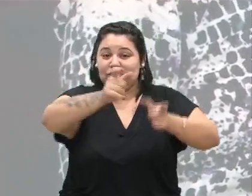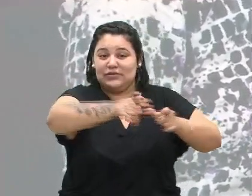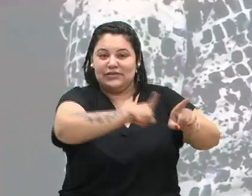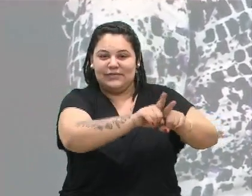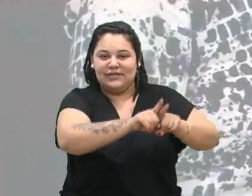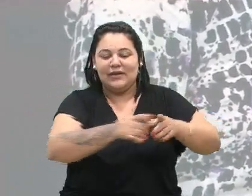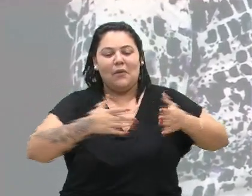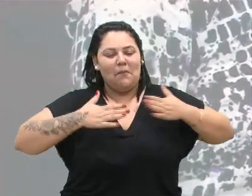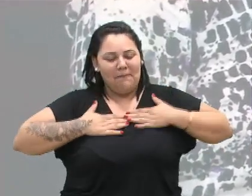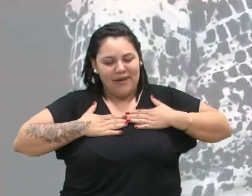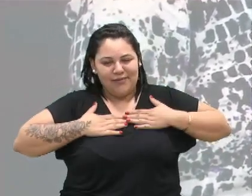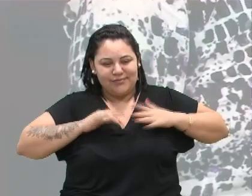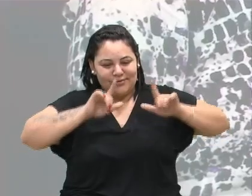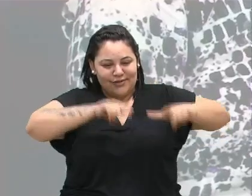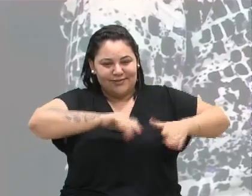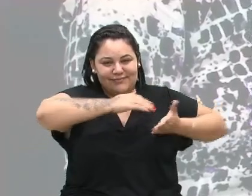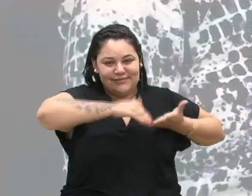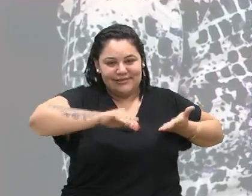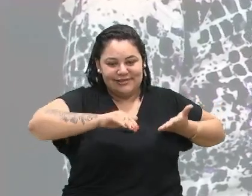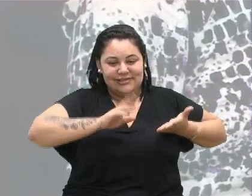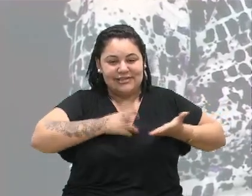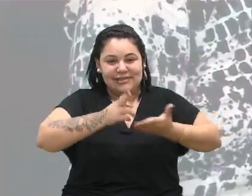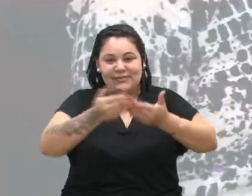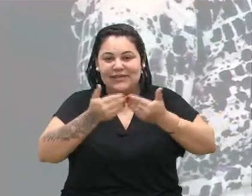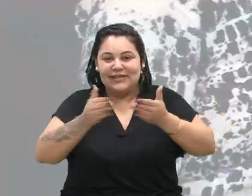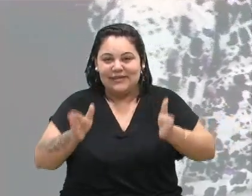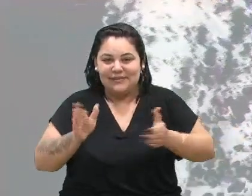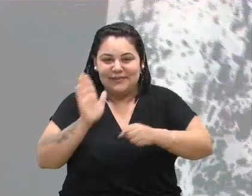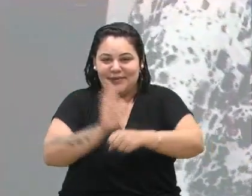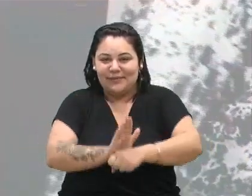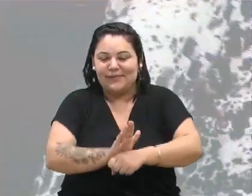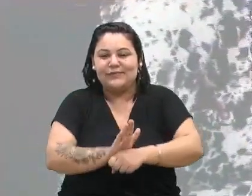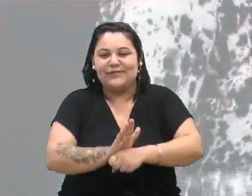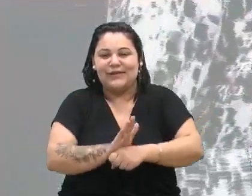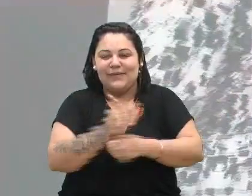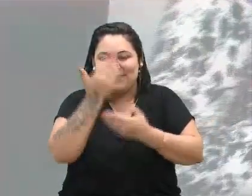gabinete que esteve sempre disponível lá essa luta também. Muito obrigado. Obrigada, eu.